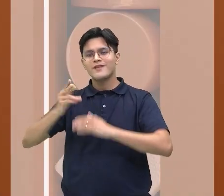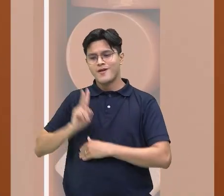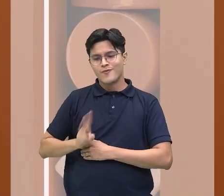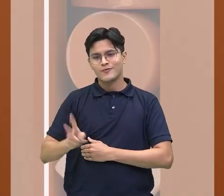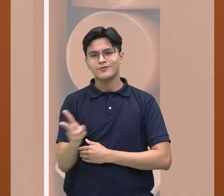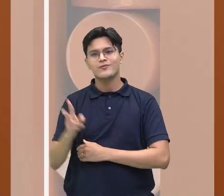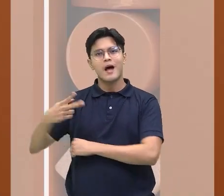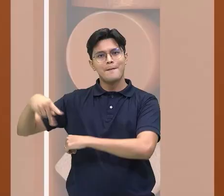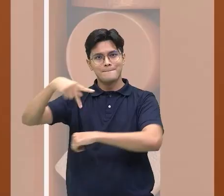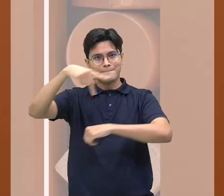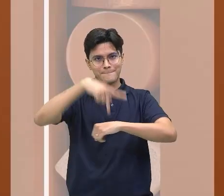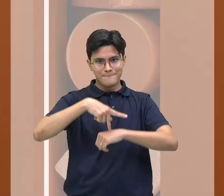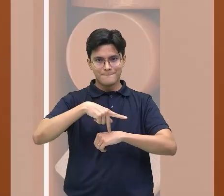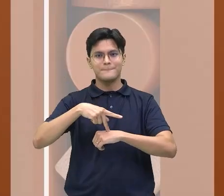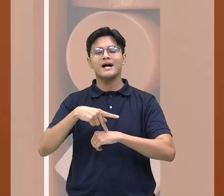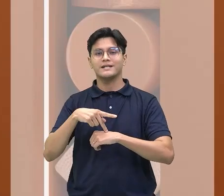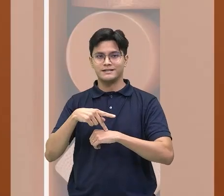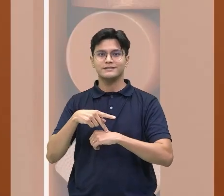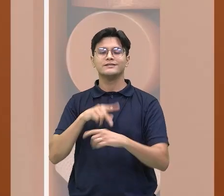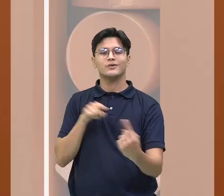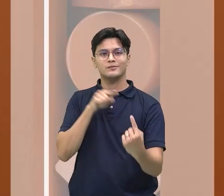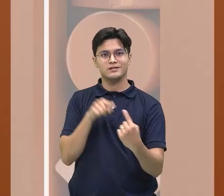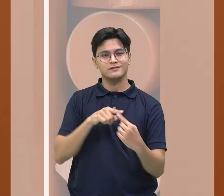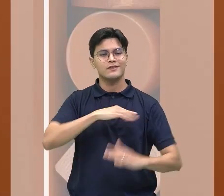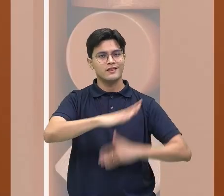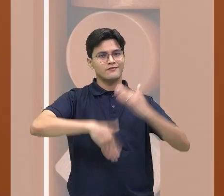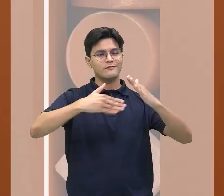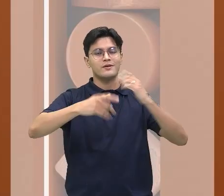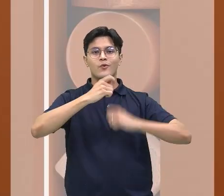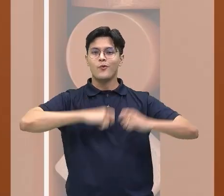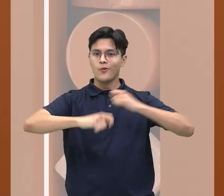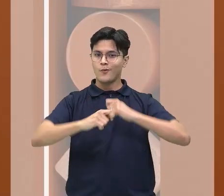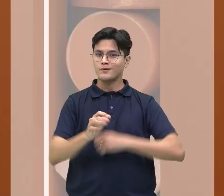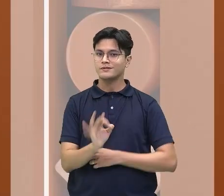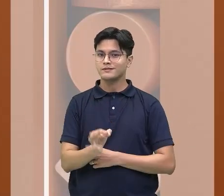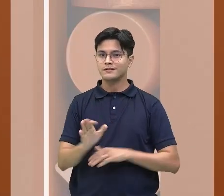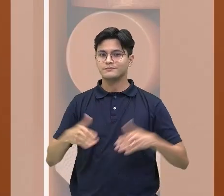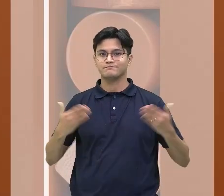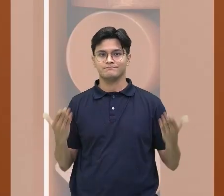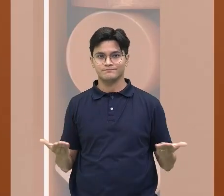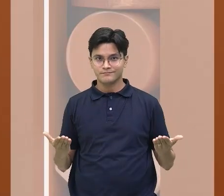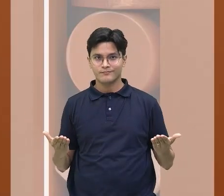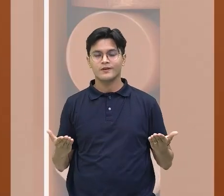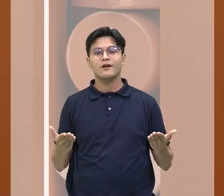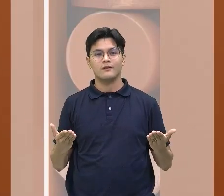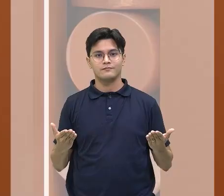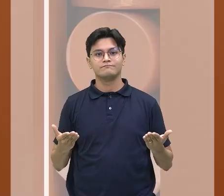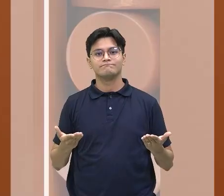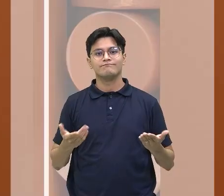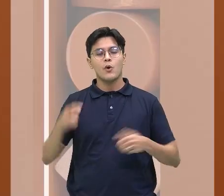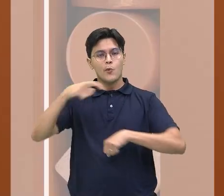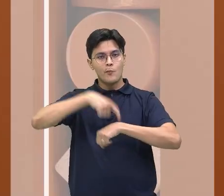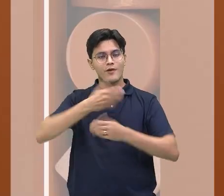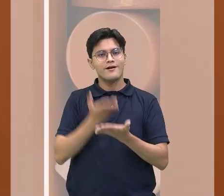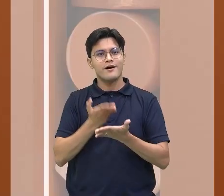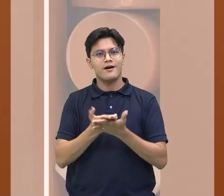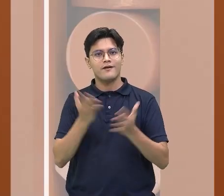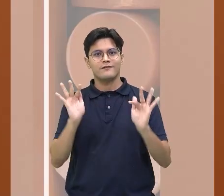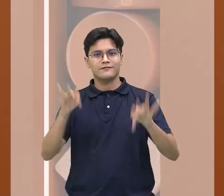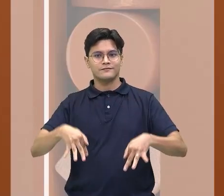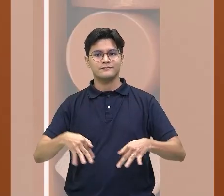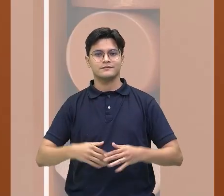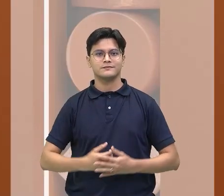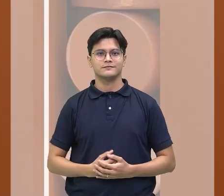seu desenvolvimento econômico também, tá certo, gente? E assim a gente finaliza esse momento da nossa aula.